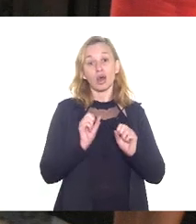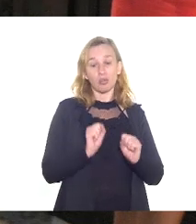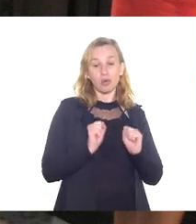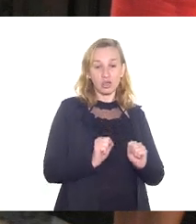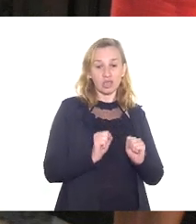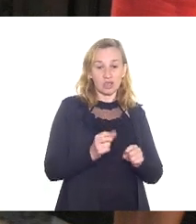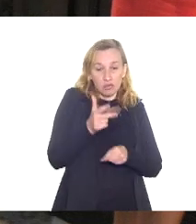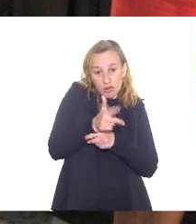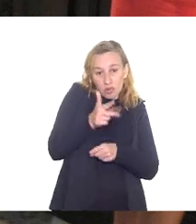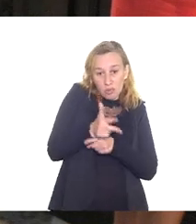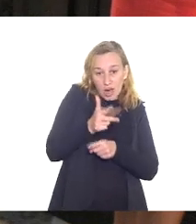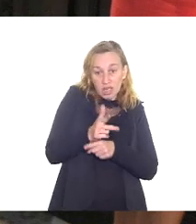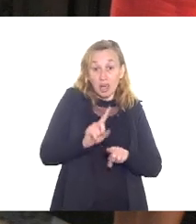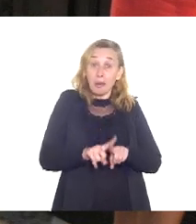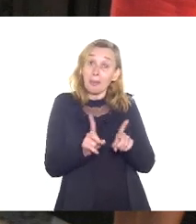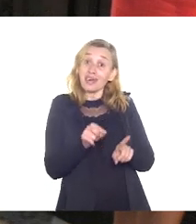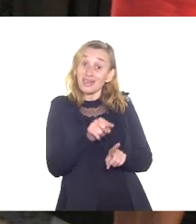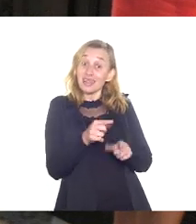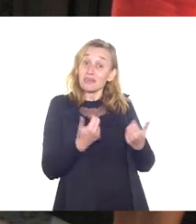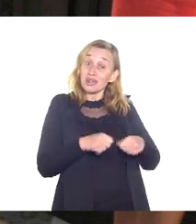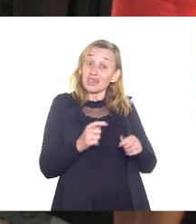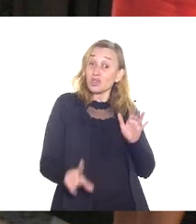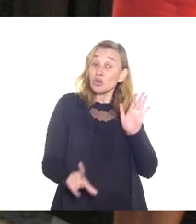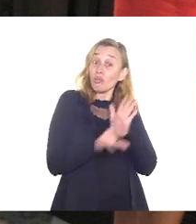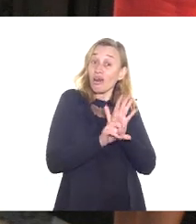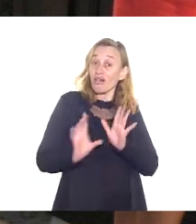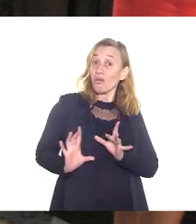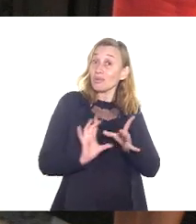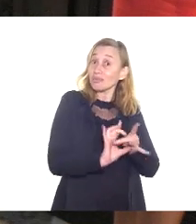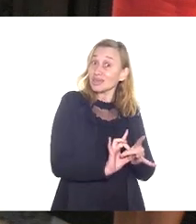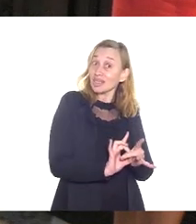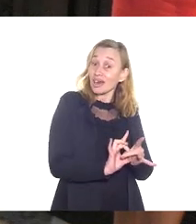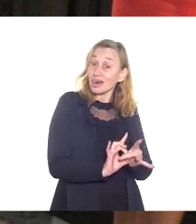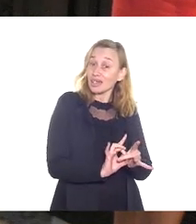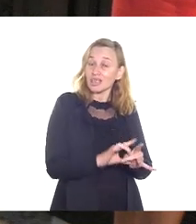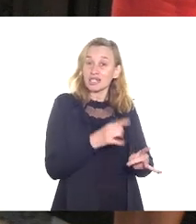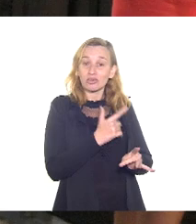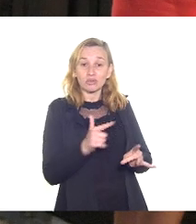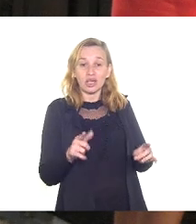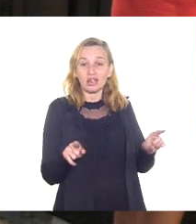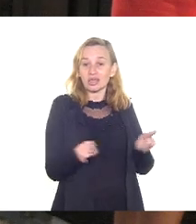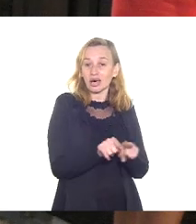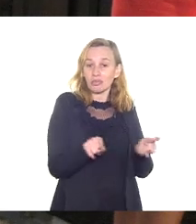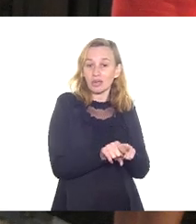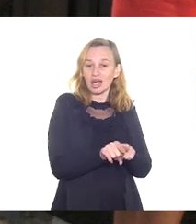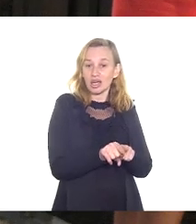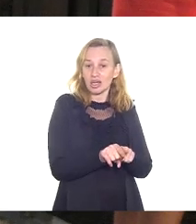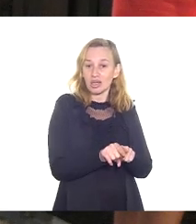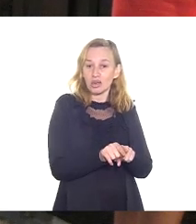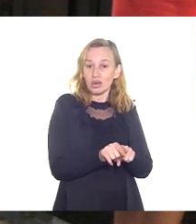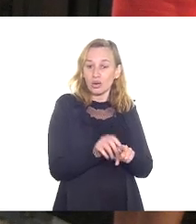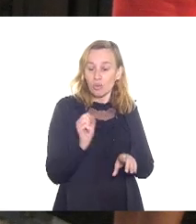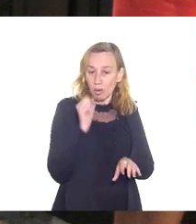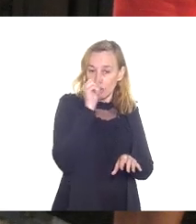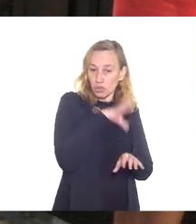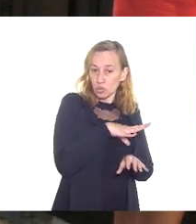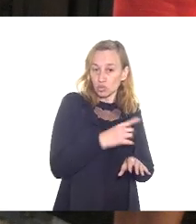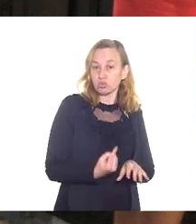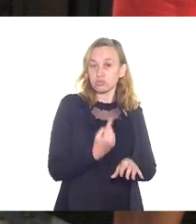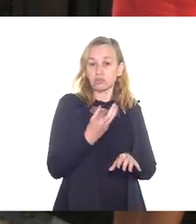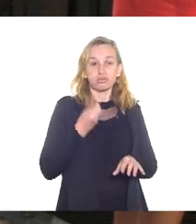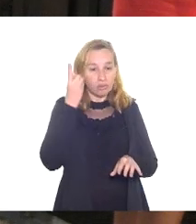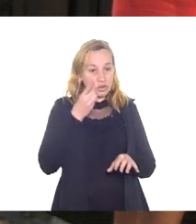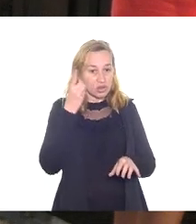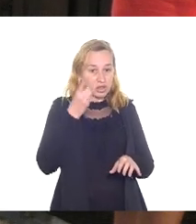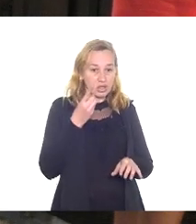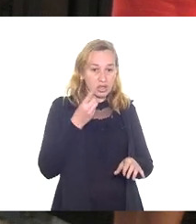realizar filmagens, mas ele precisa de uma lei complementar para que não haja também uma conduta abusiva por parte do parlamentar,